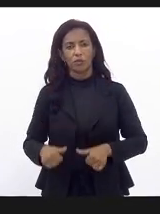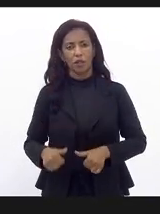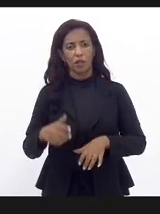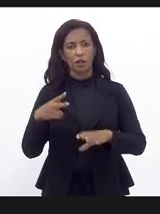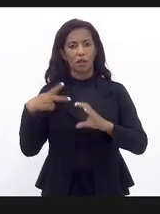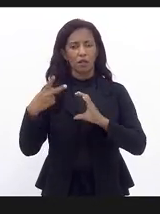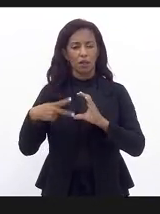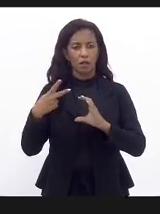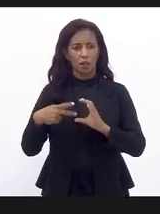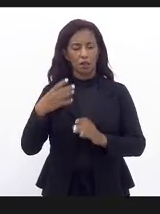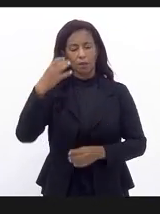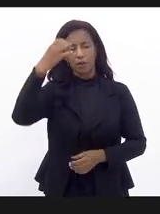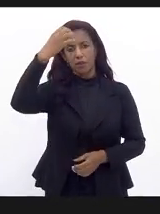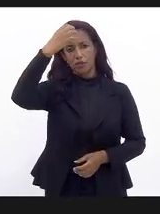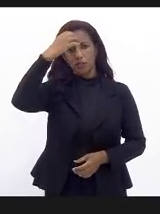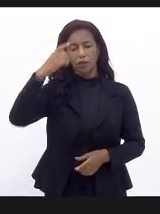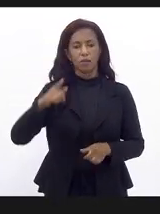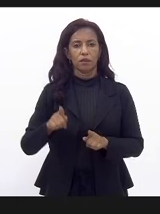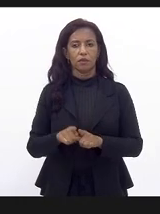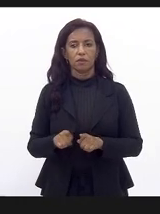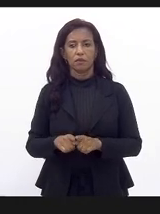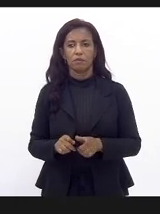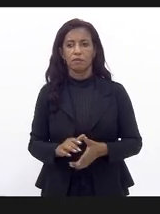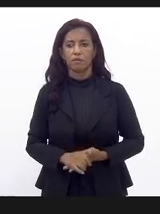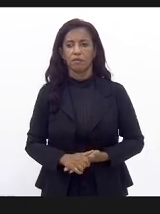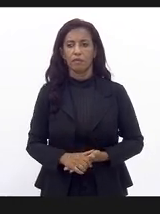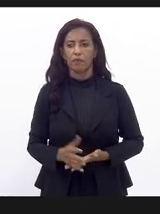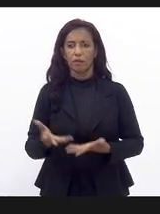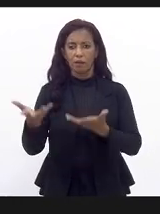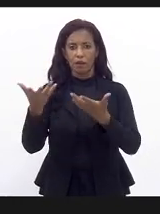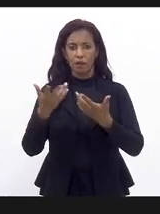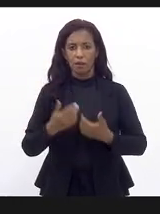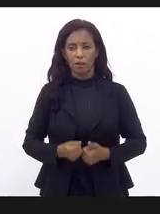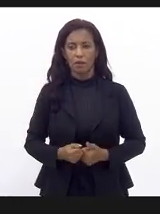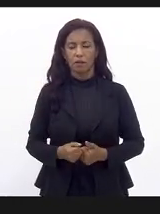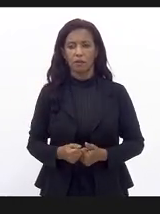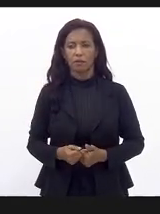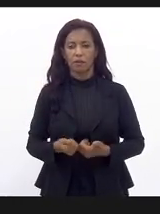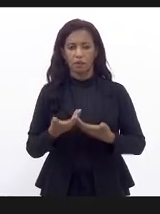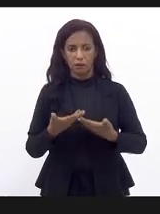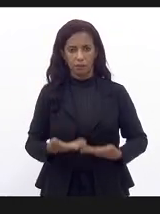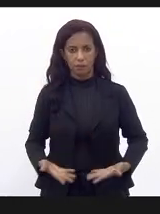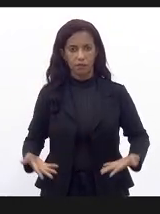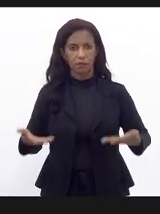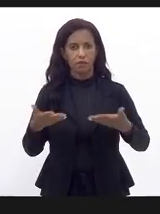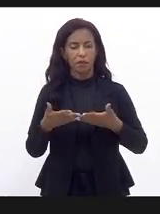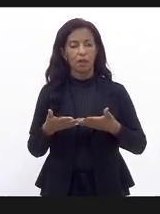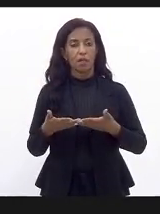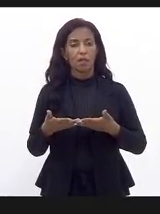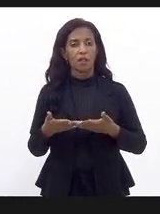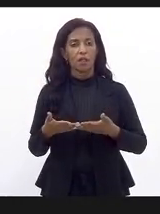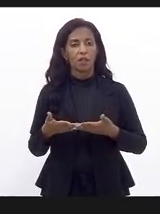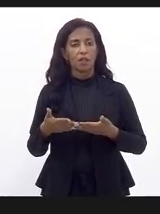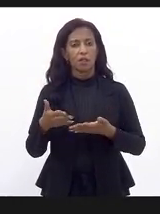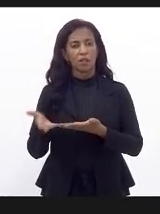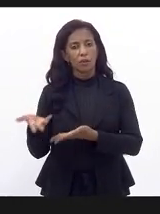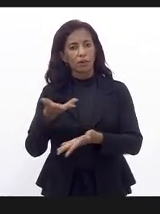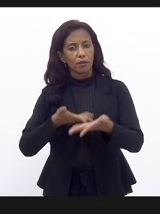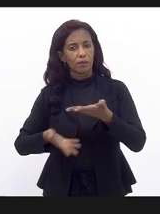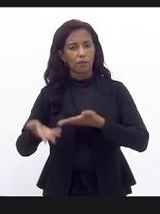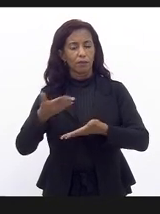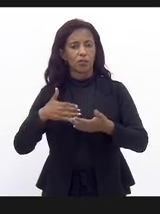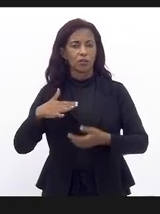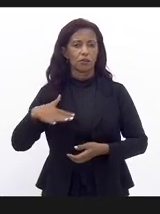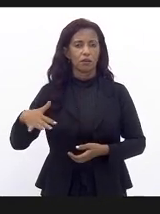Câmara Municipal de Angra dos Reis também, recebendo essa homenagem e dividindo, né, nesse